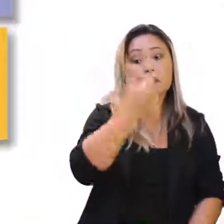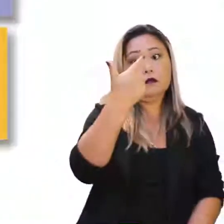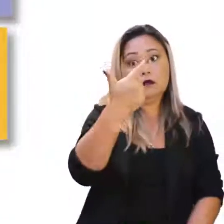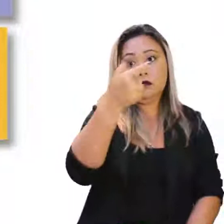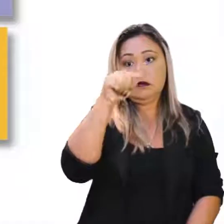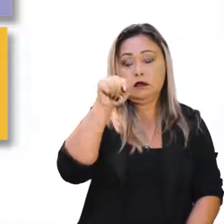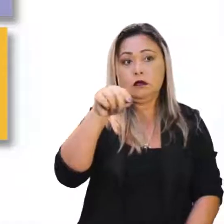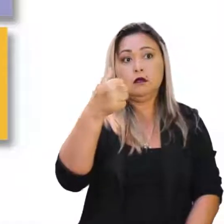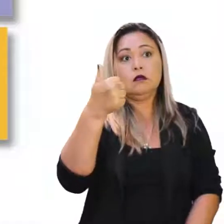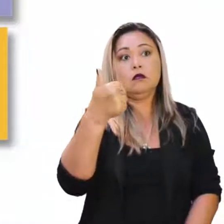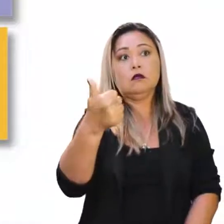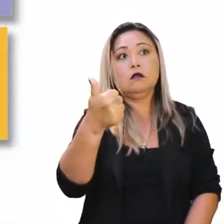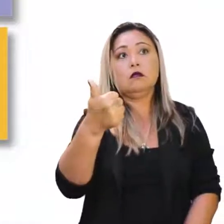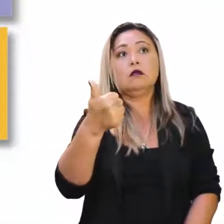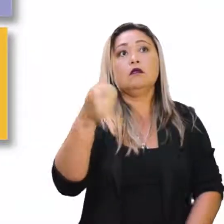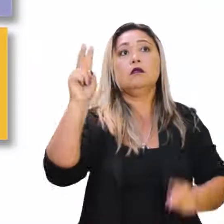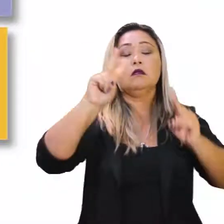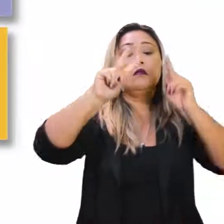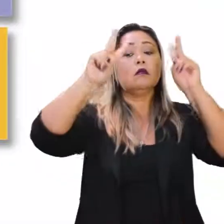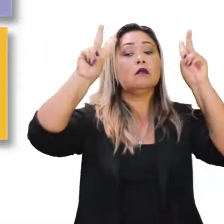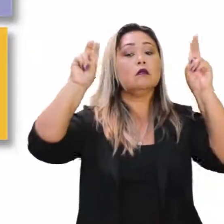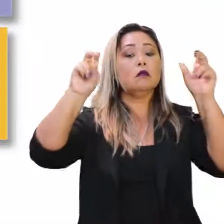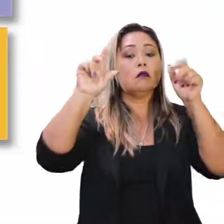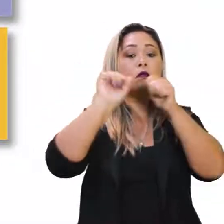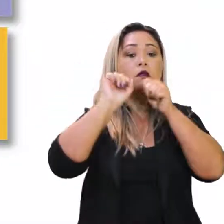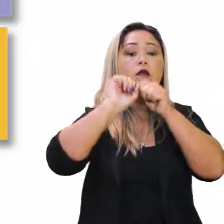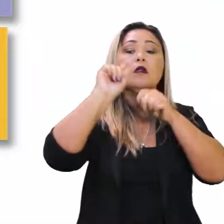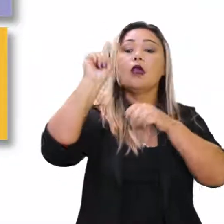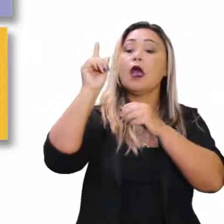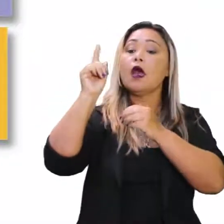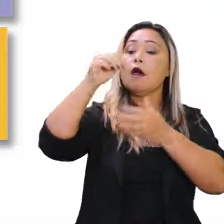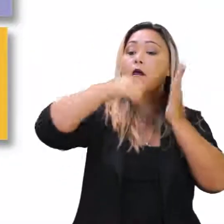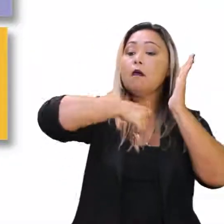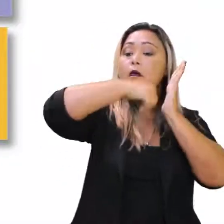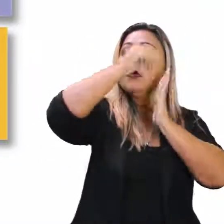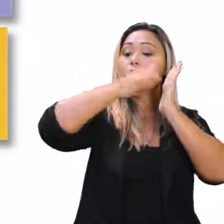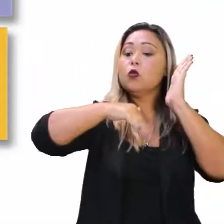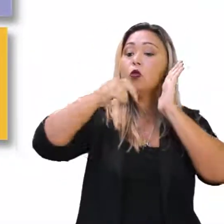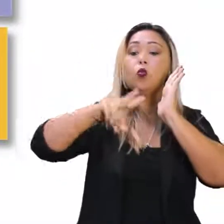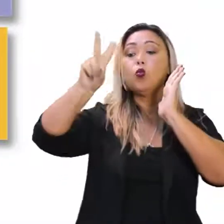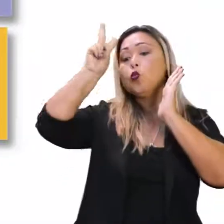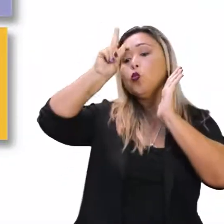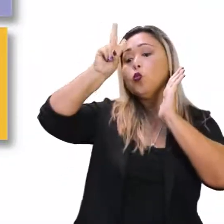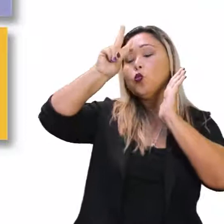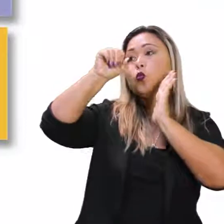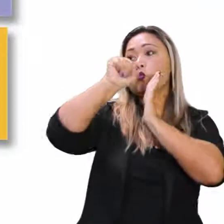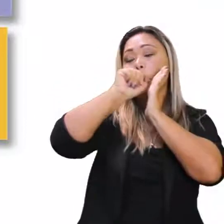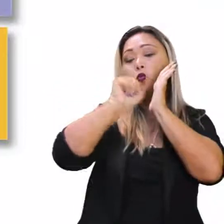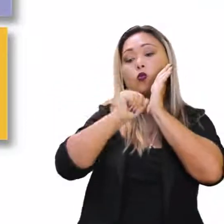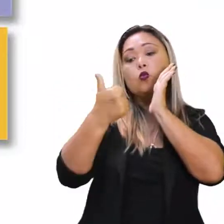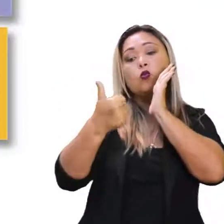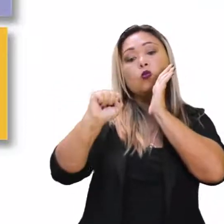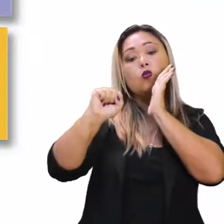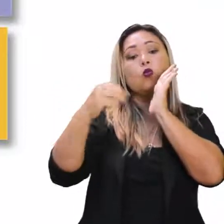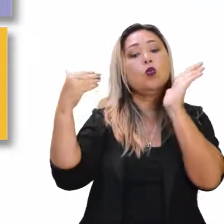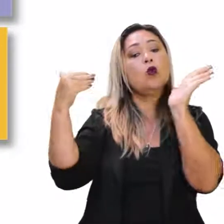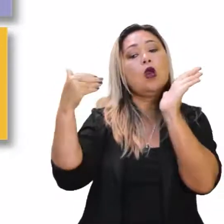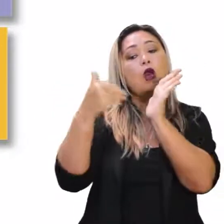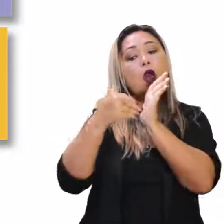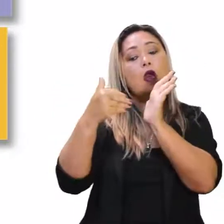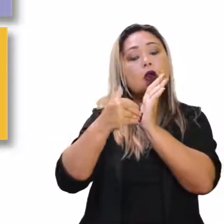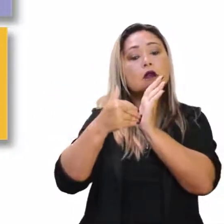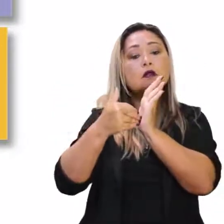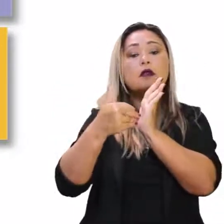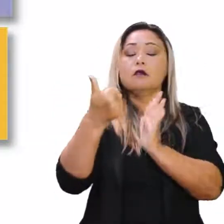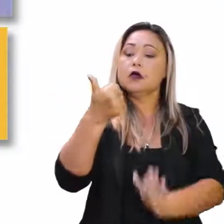2.1, nosso tema Pintura e História, século XVIII até